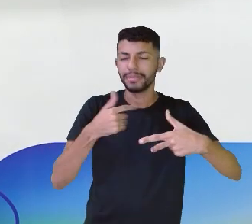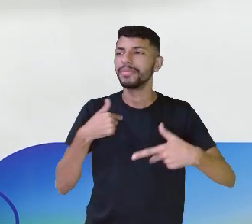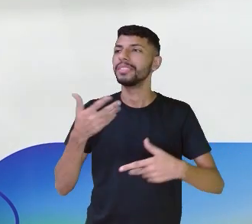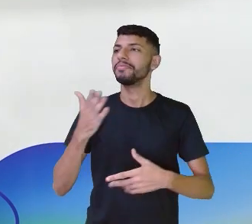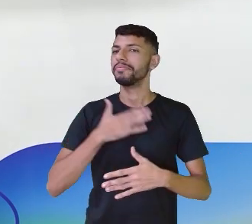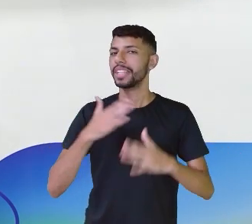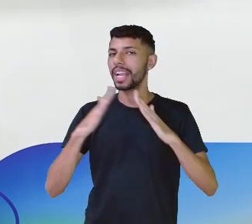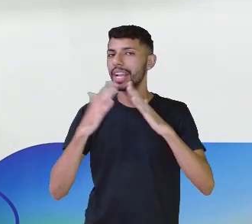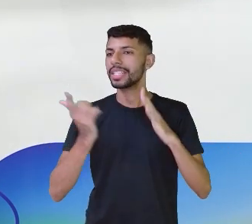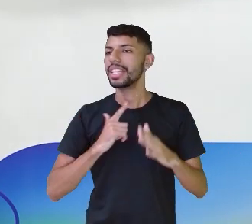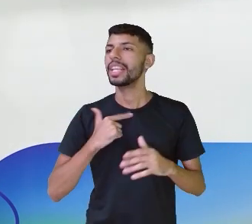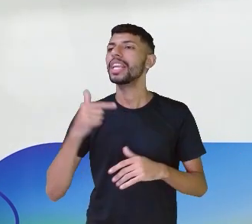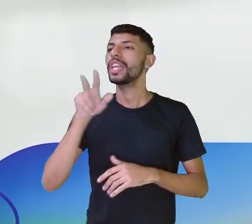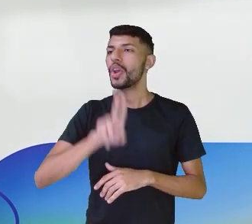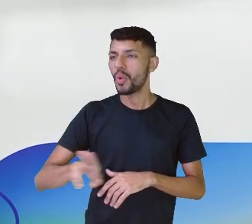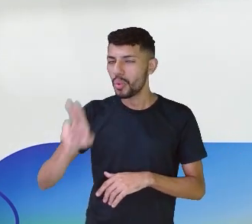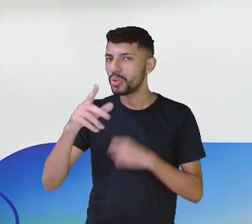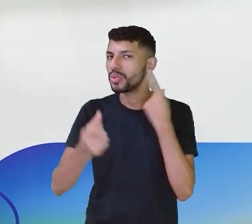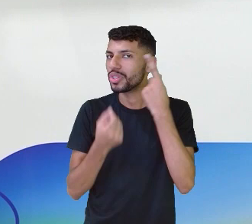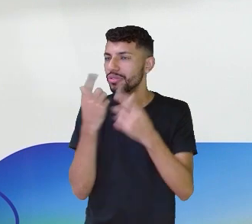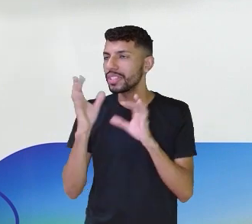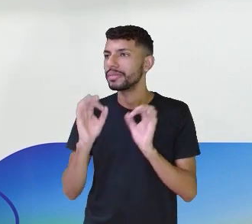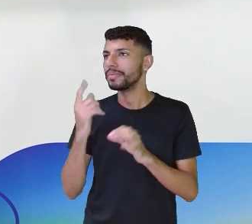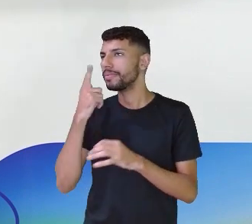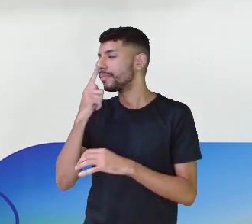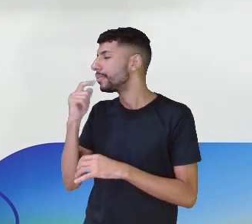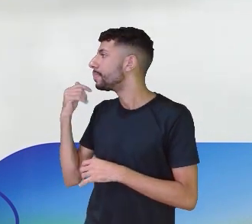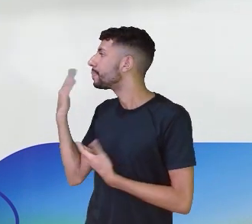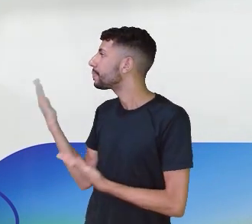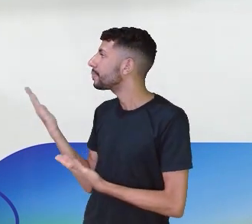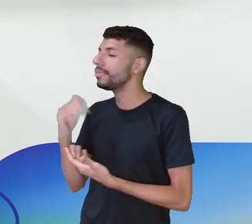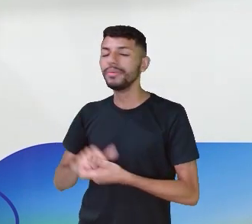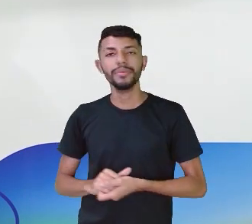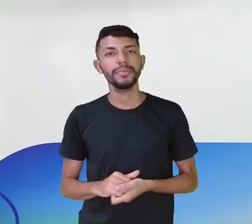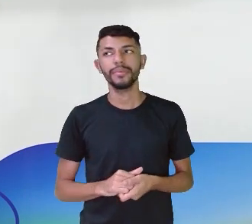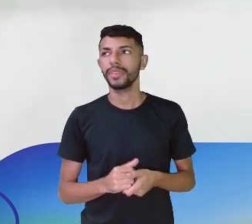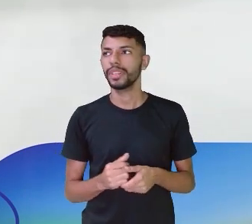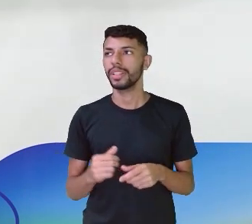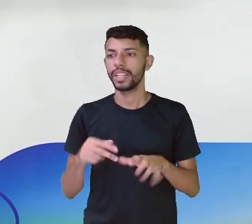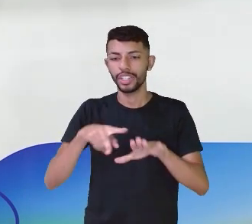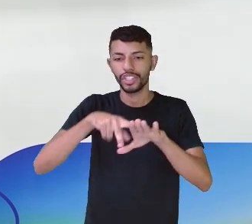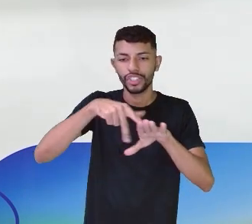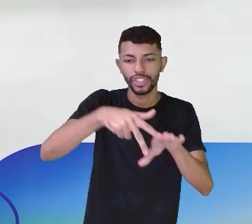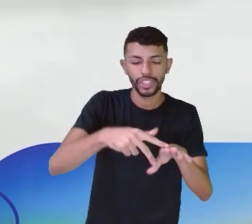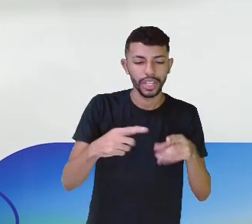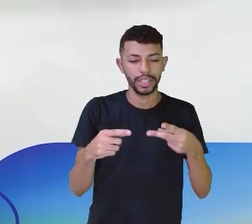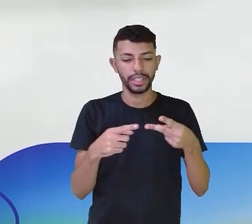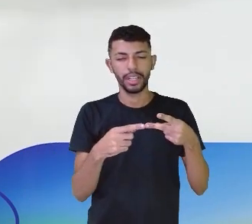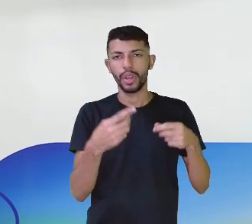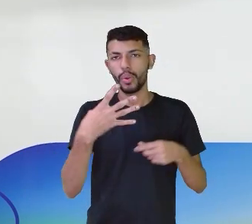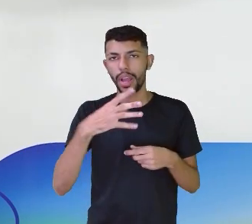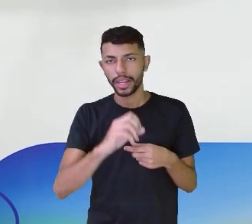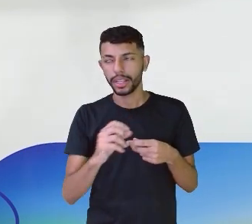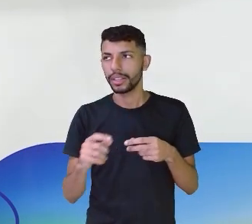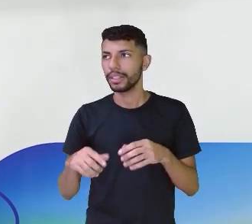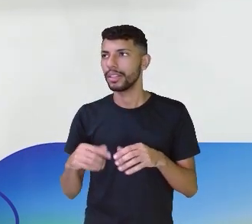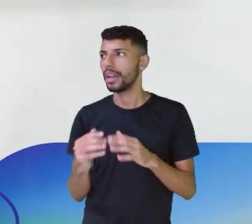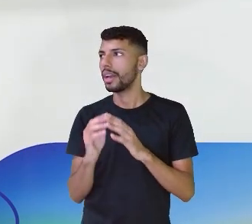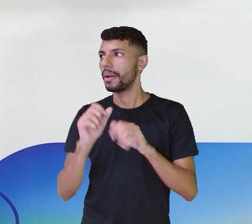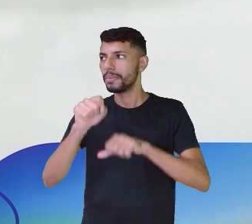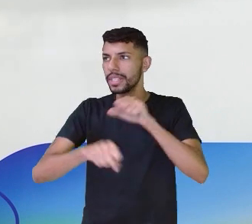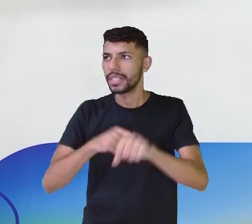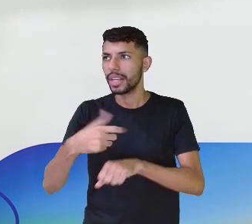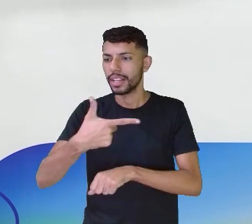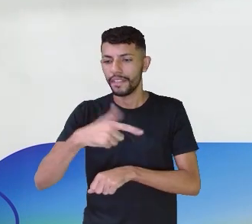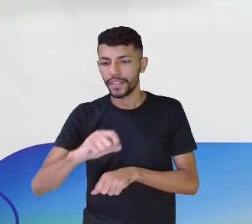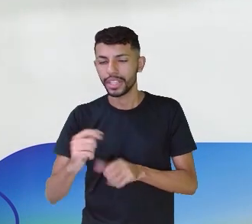em quando. Então, skate 40, bicicleta 20, boneca